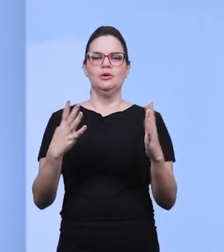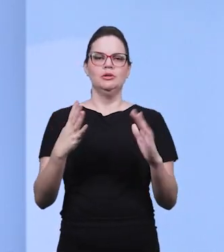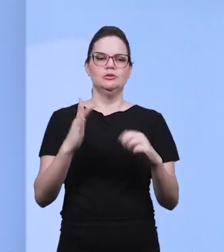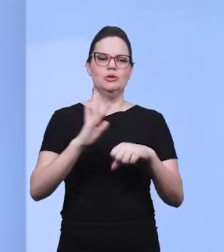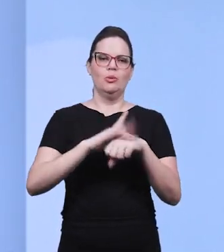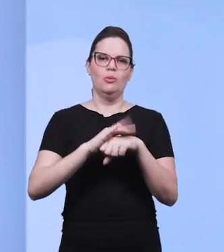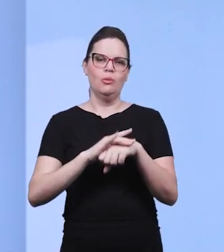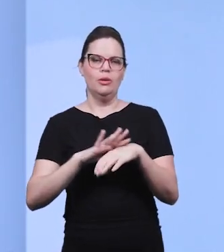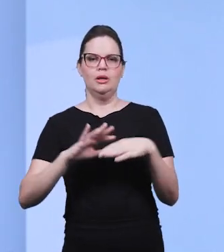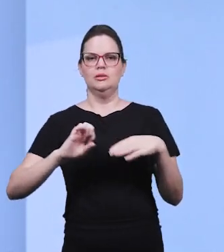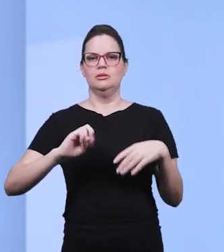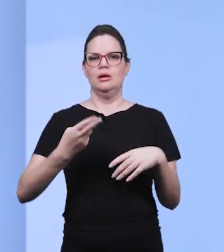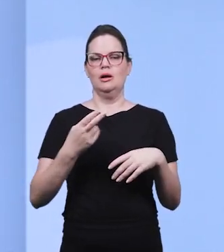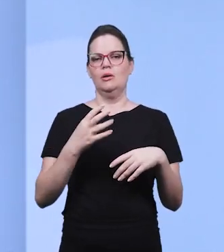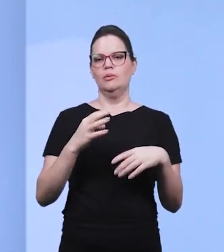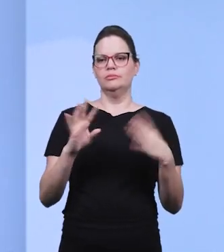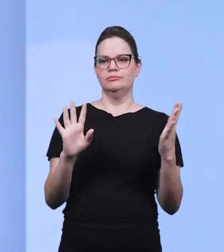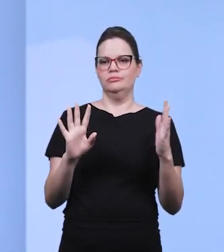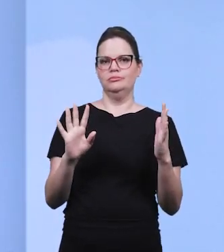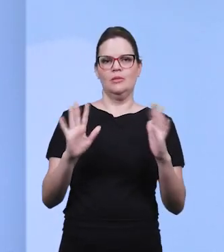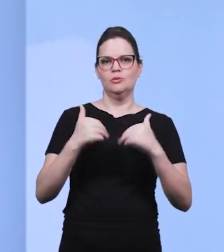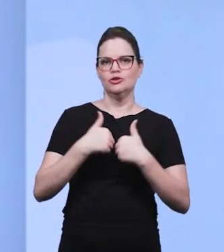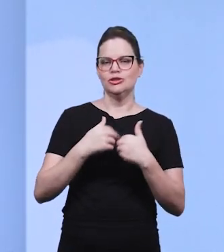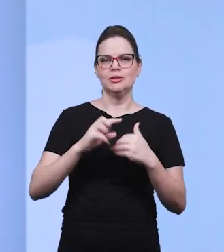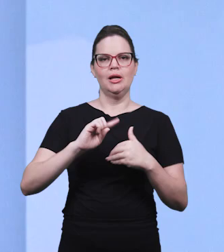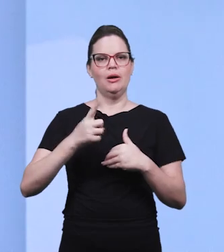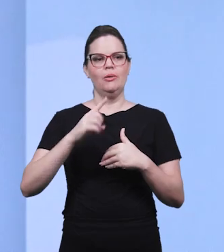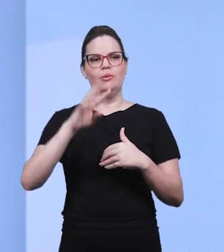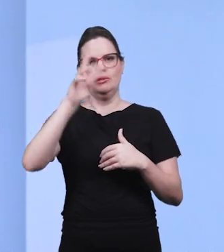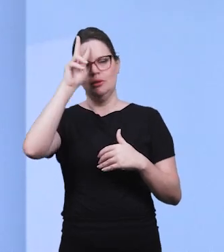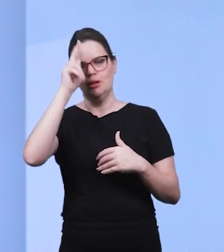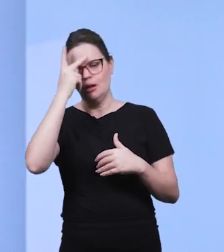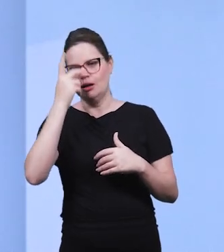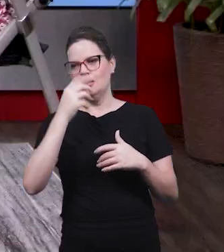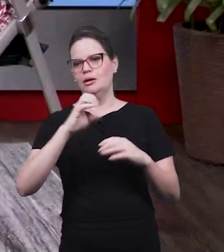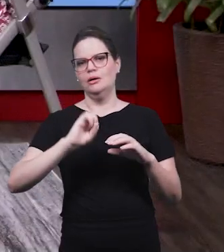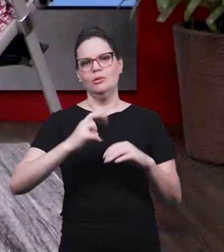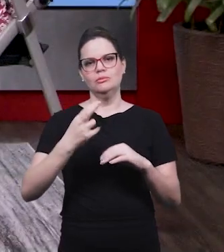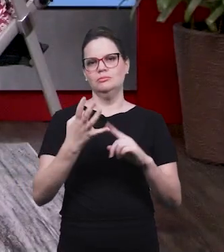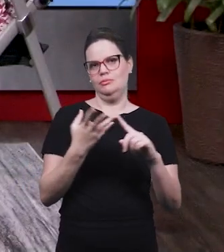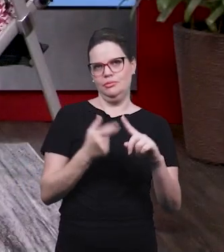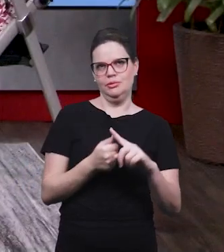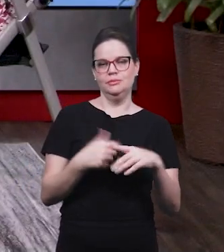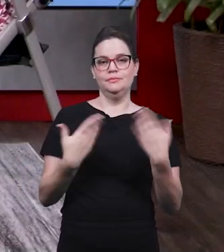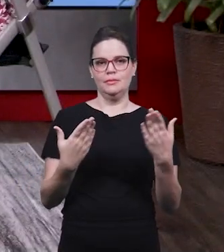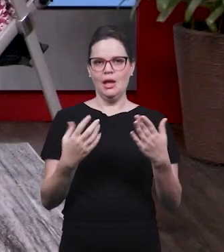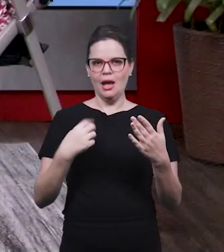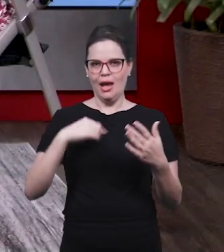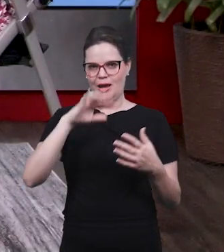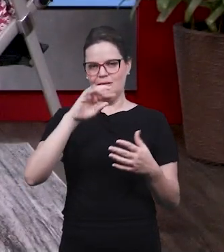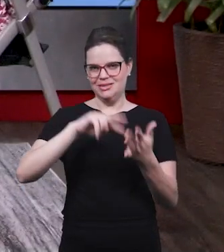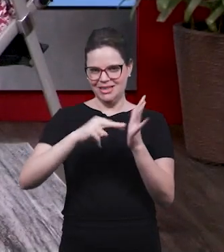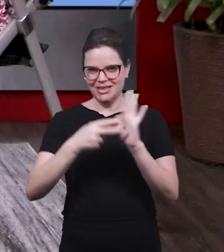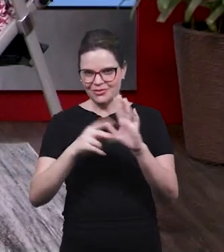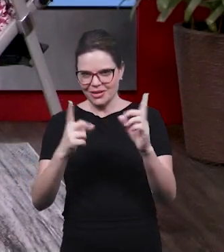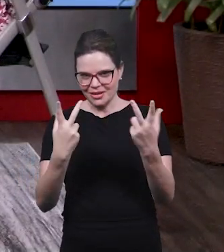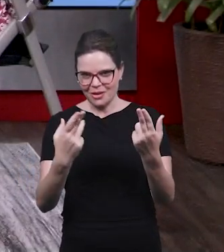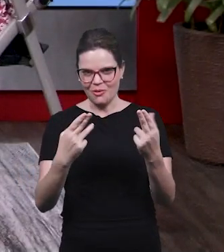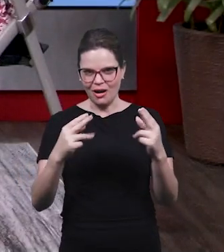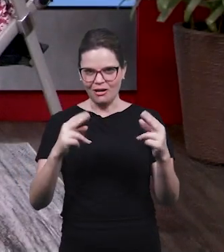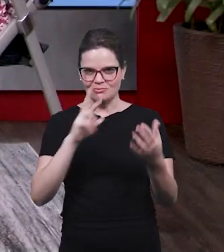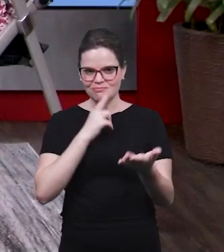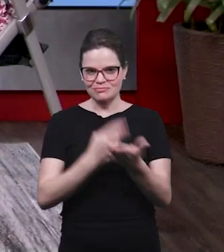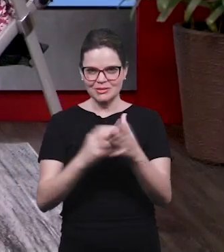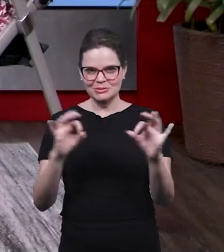né? Então, chega-se a um diagnóstico. Isso é que se chama de diagnóstico fechado, né? Isso aí. Porque